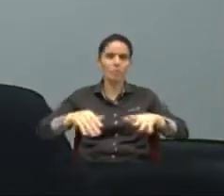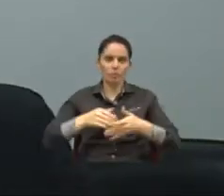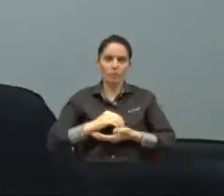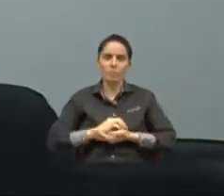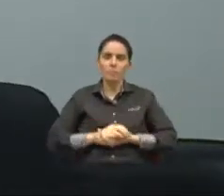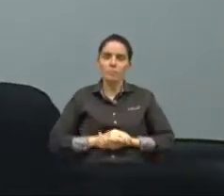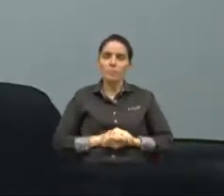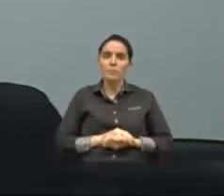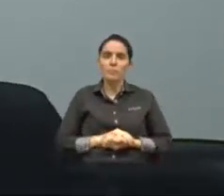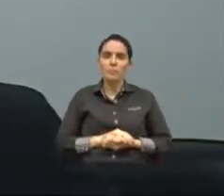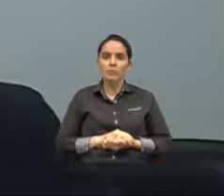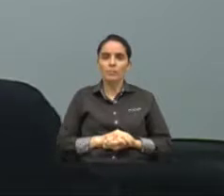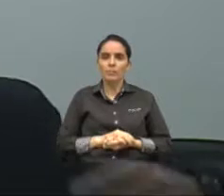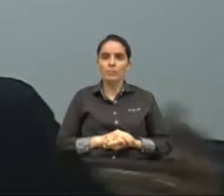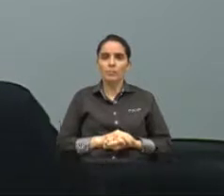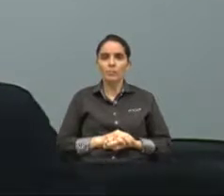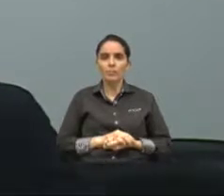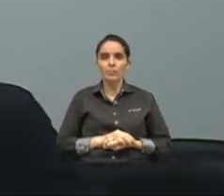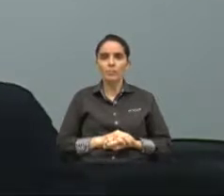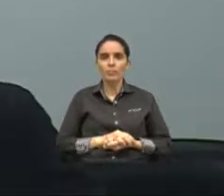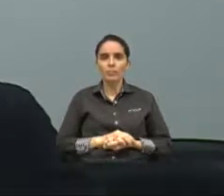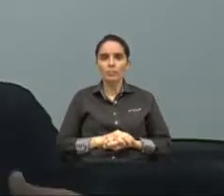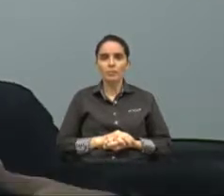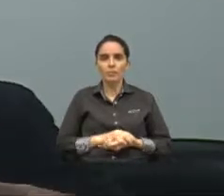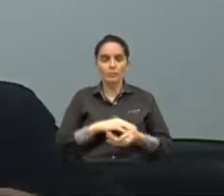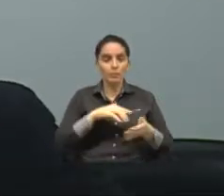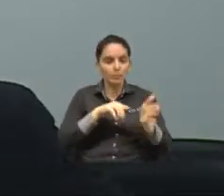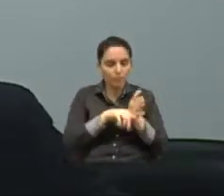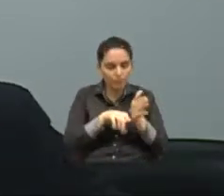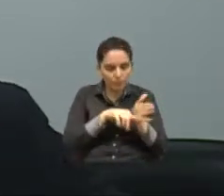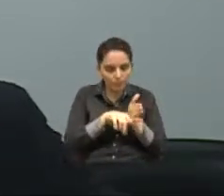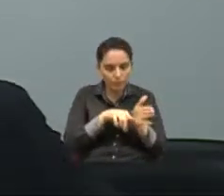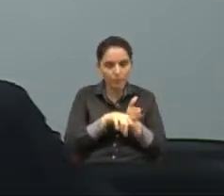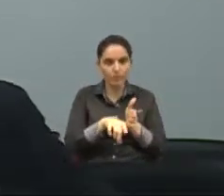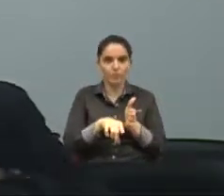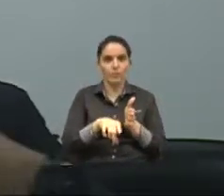listas, e estudo, promover